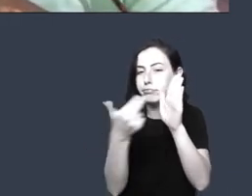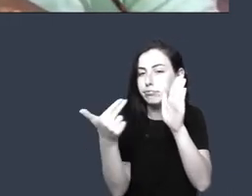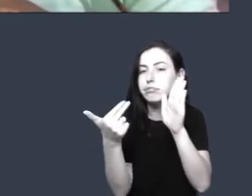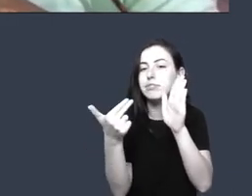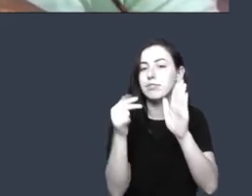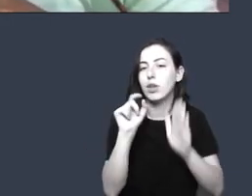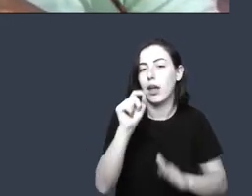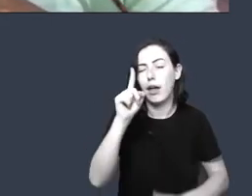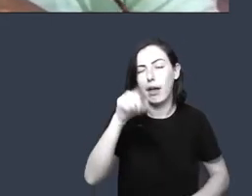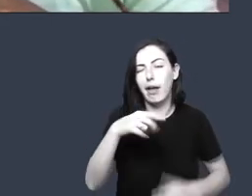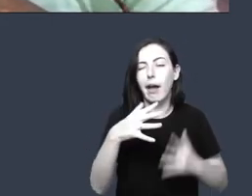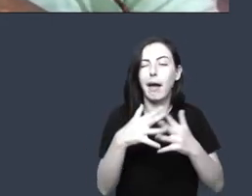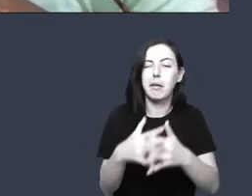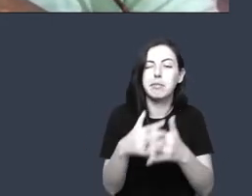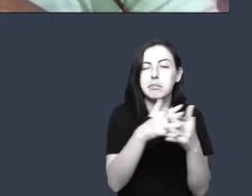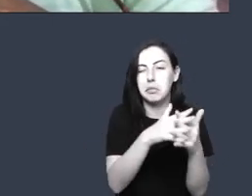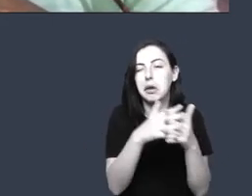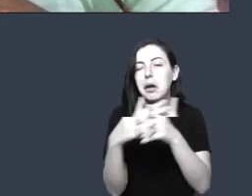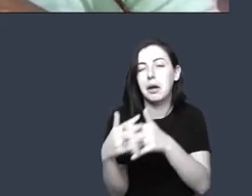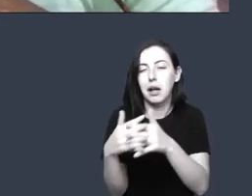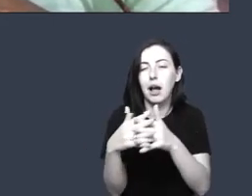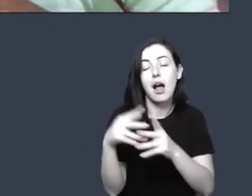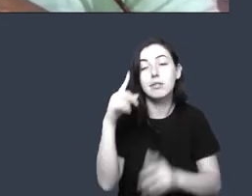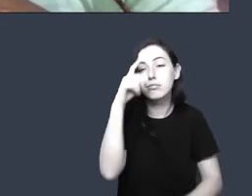são complicados, eu diria. Eles são difíceis